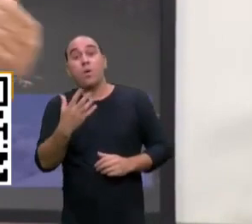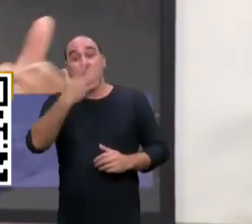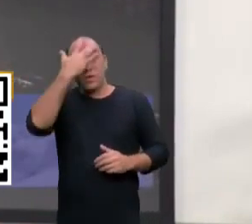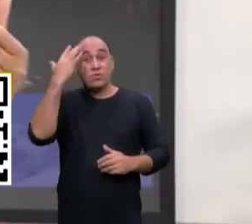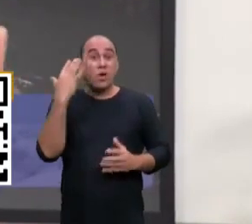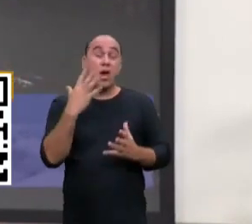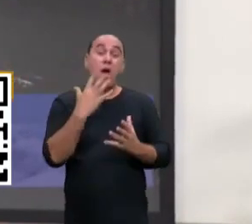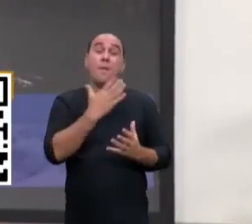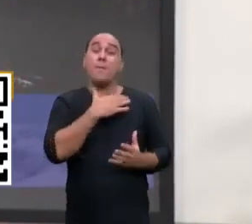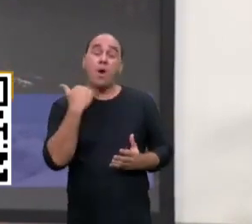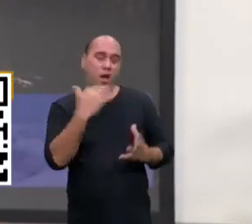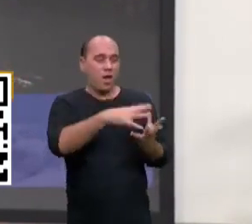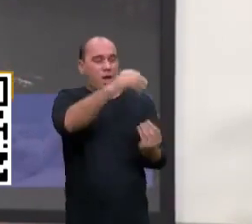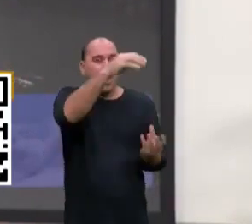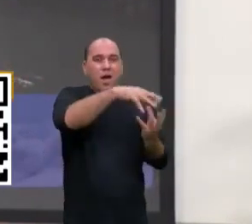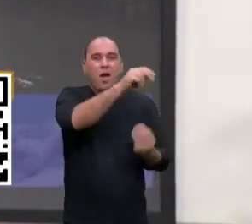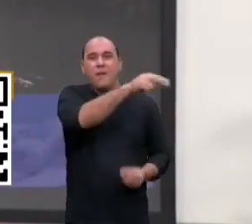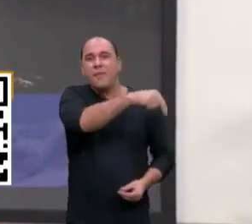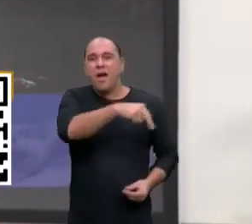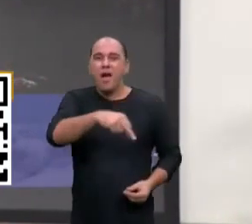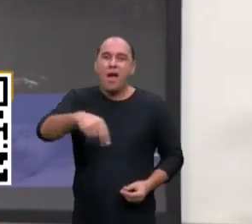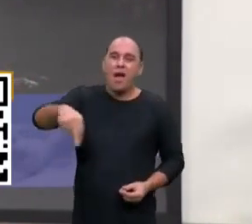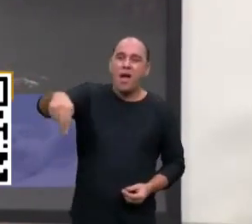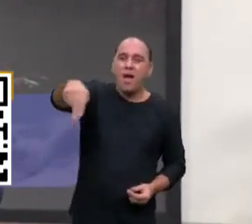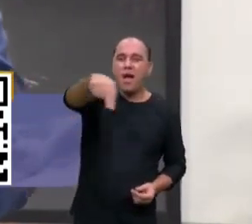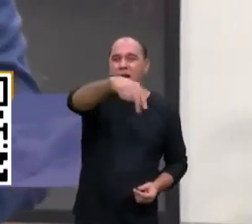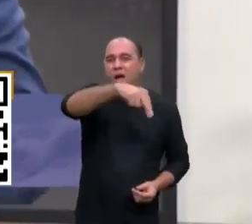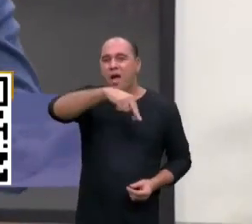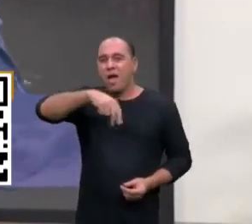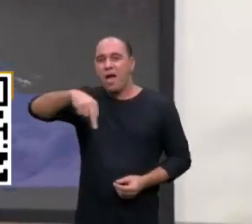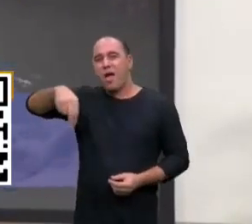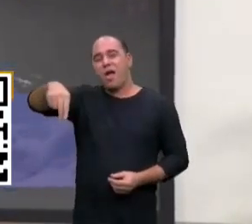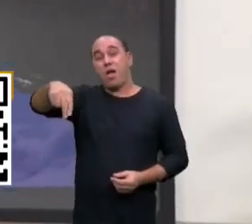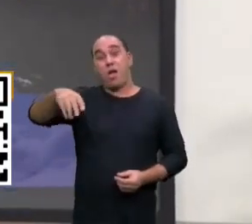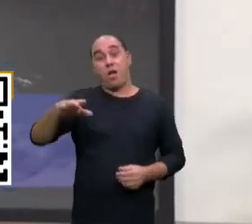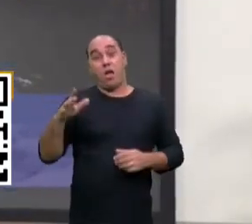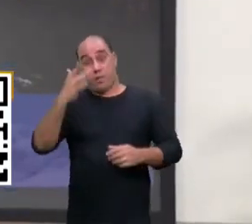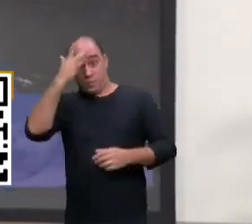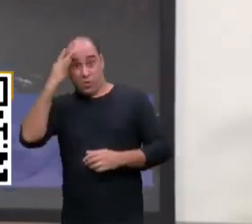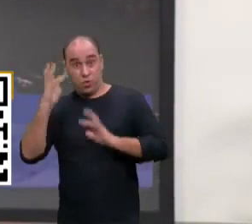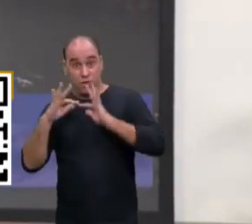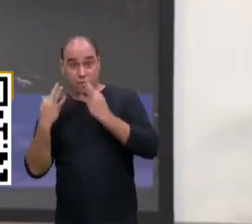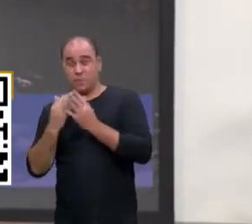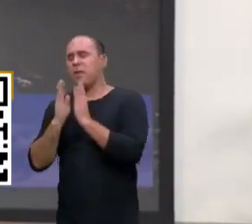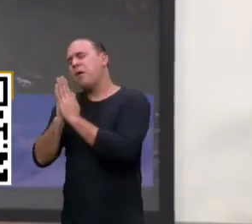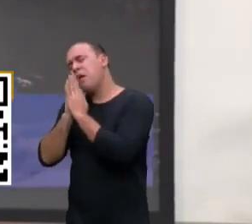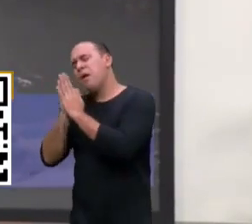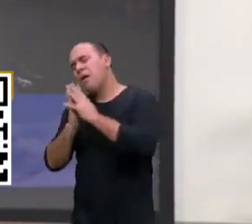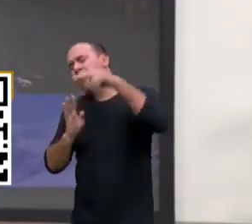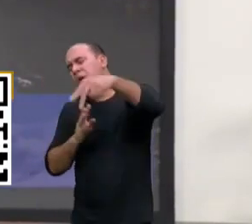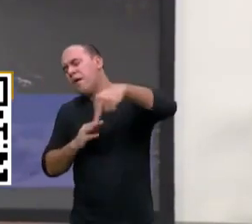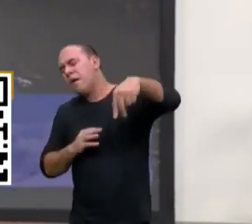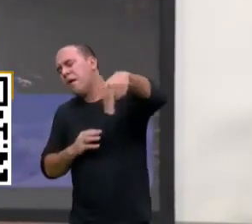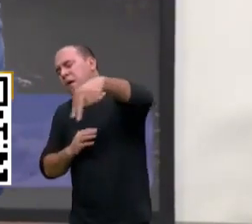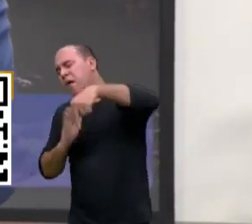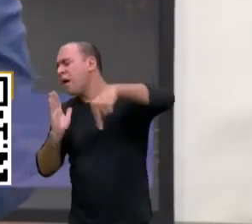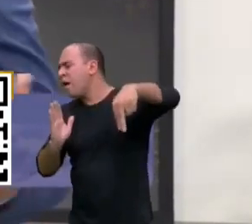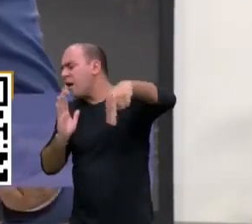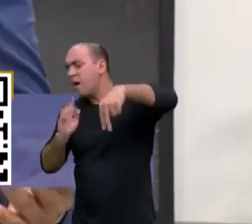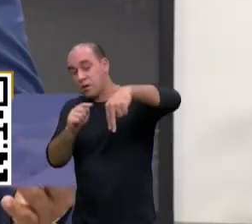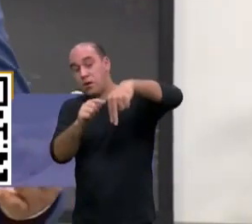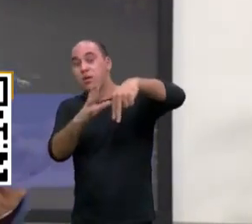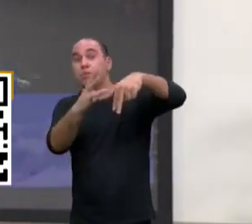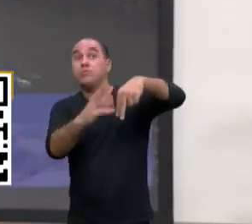Vai fazendo então a família para fazer daqui seu trabalho suas boas obras e tal até que espírito possa chegar no nível de luz